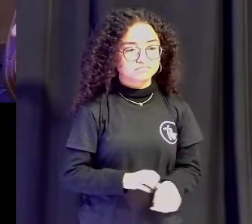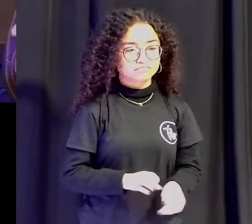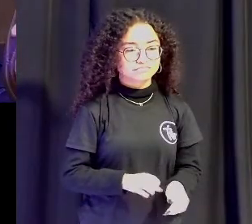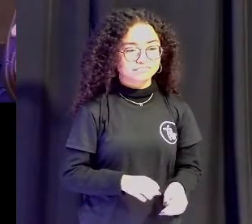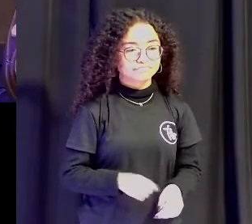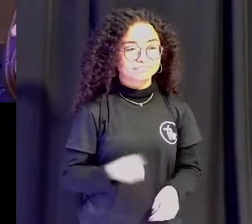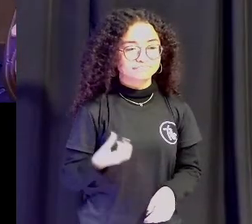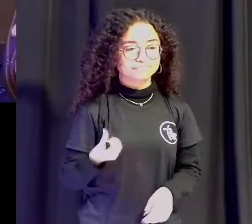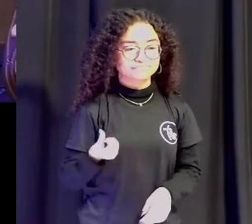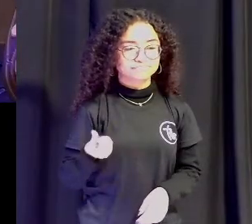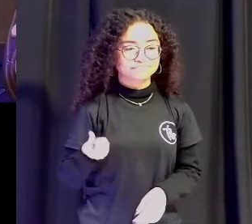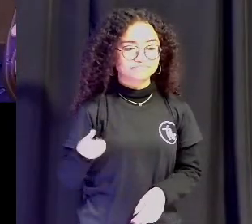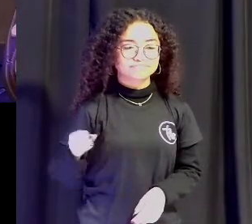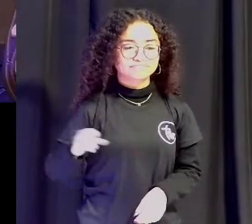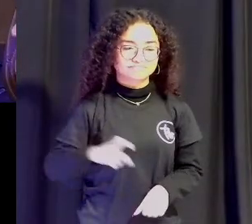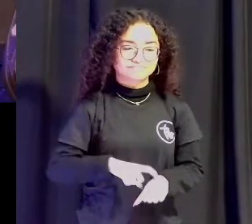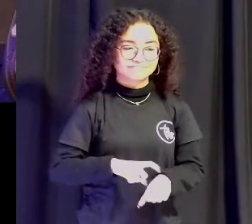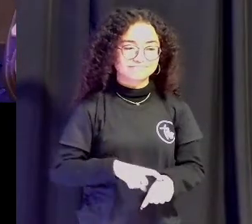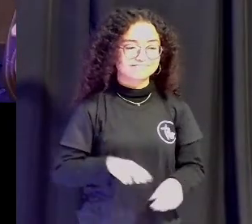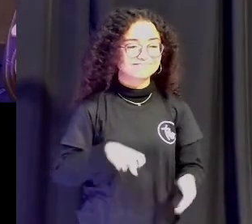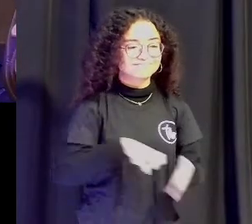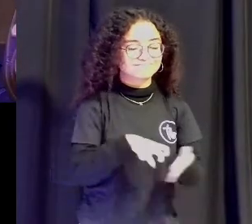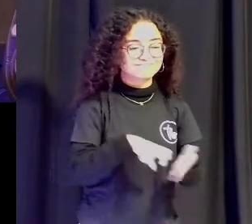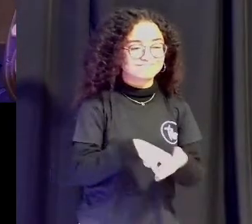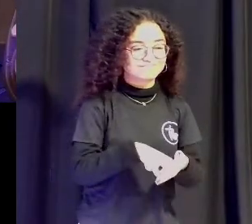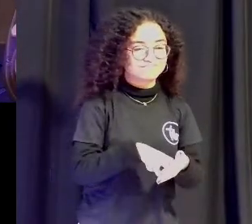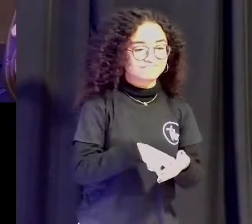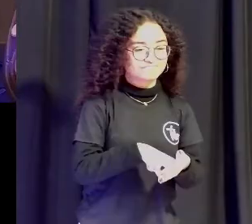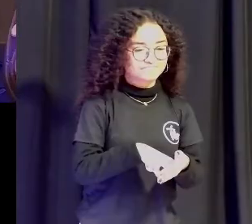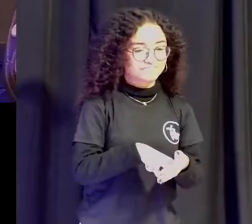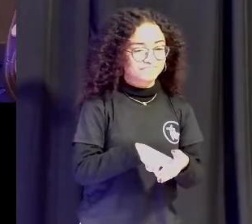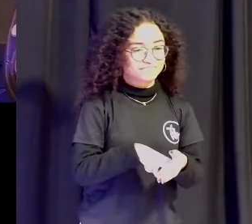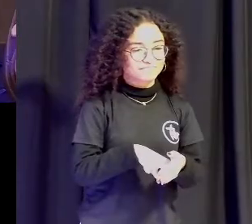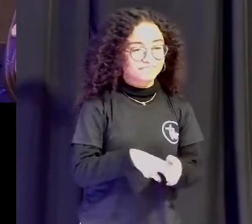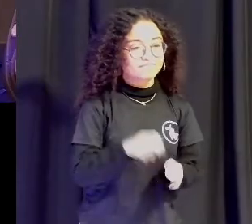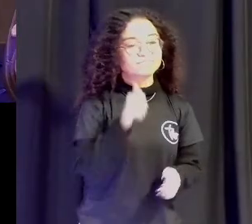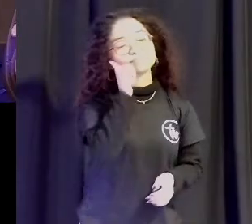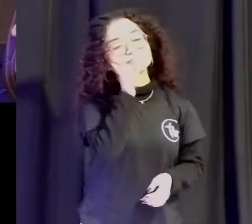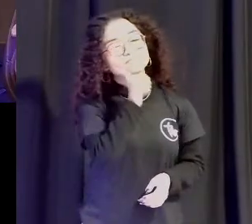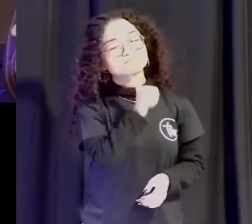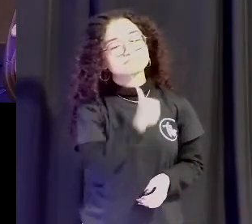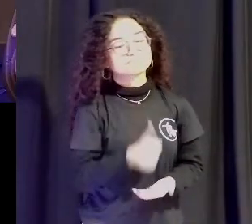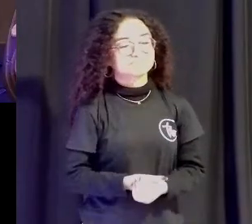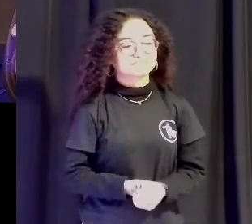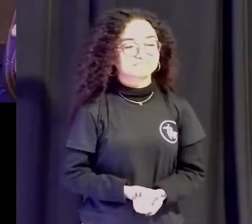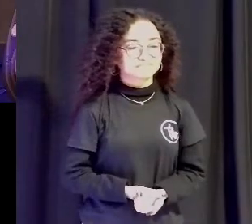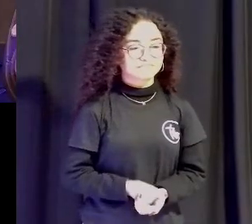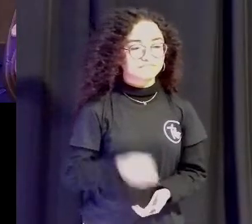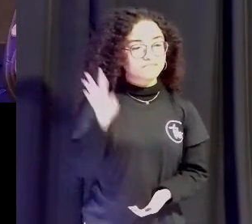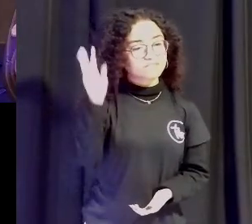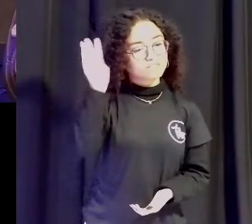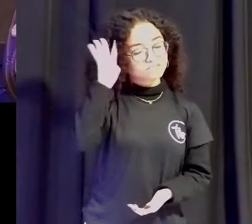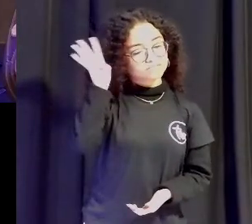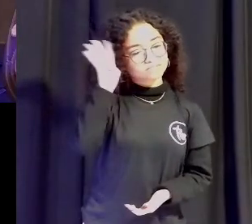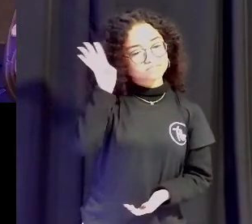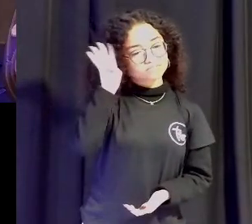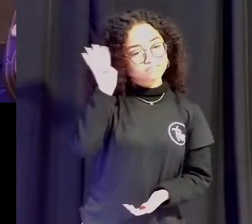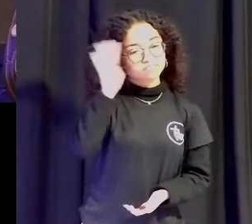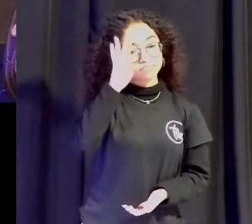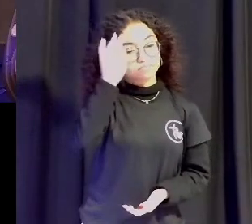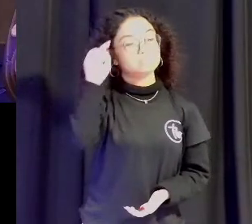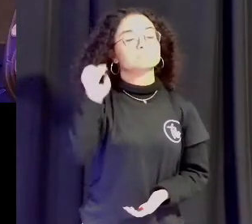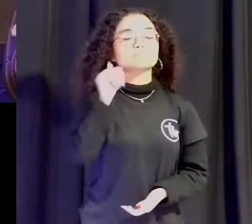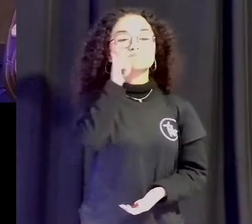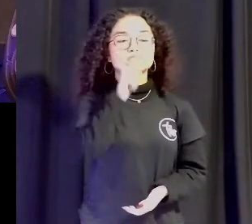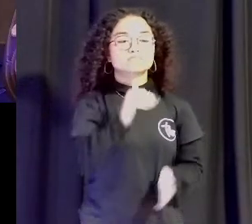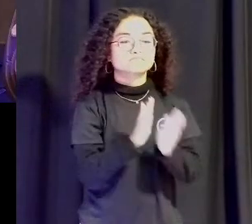manhã. E as mulheres, às 19 horas, tem um momento de oração na quarta. E na quarta, às 8, a gente tem o nosso